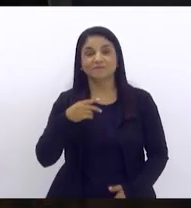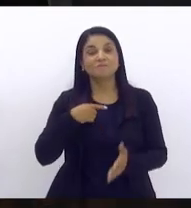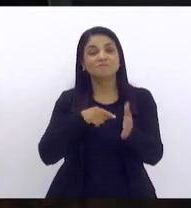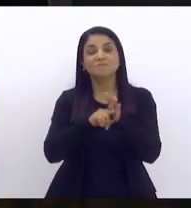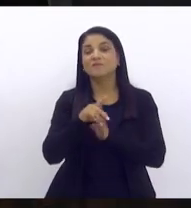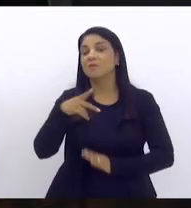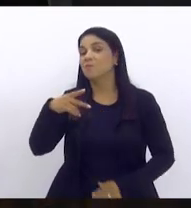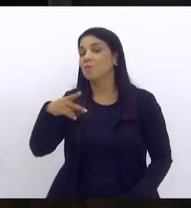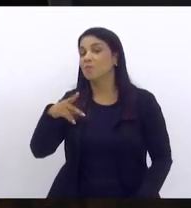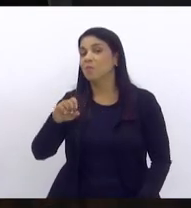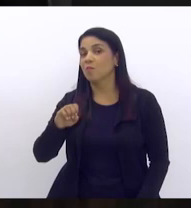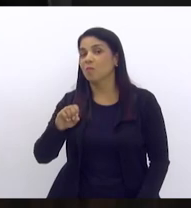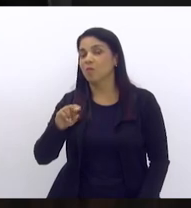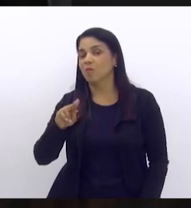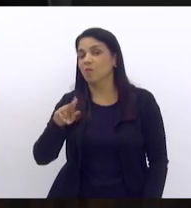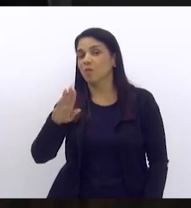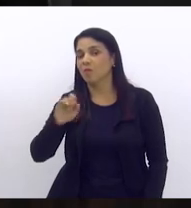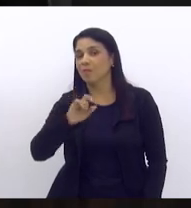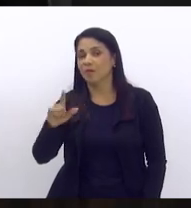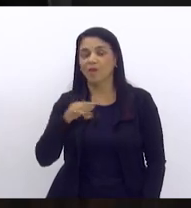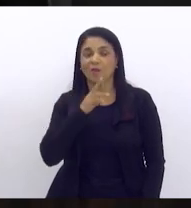deputado Amorim e o deputado